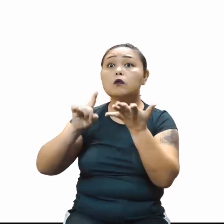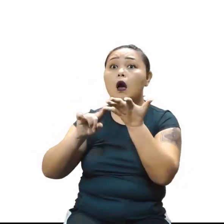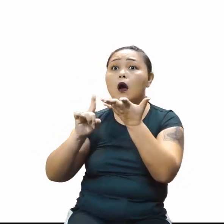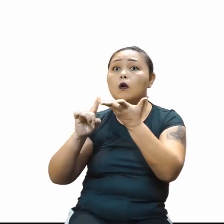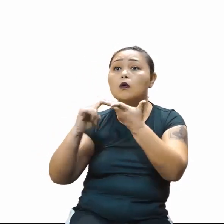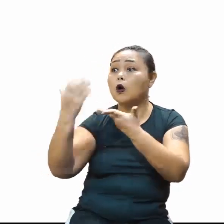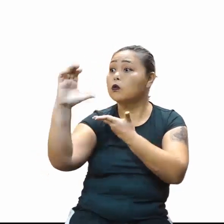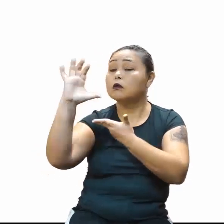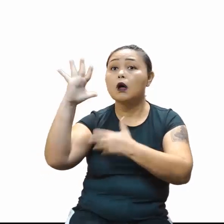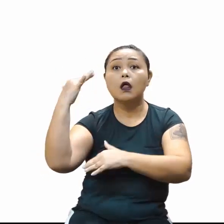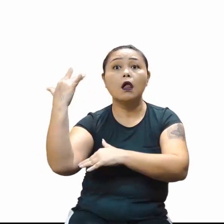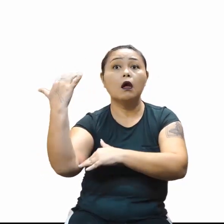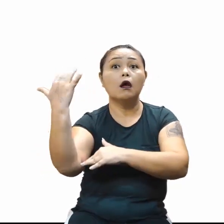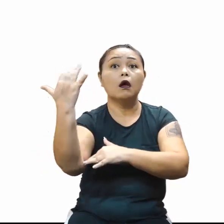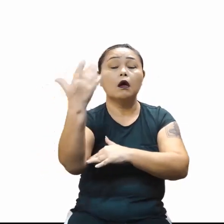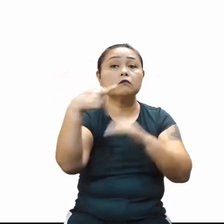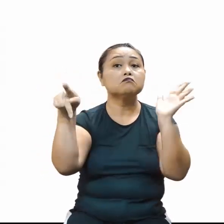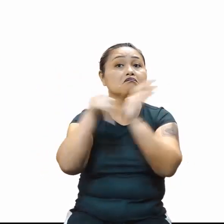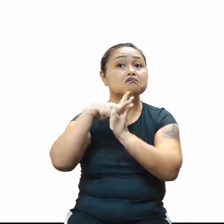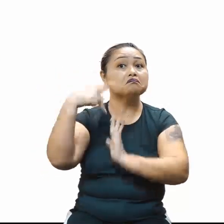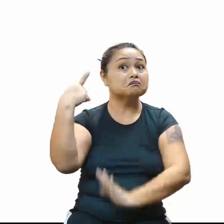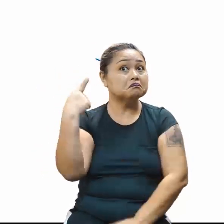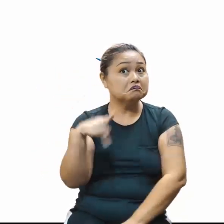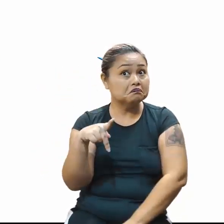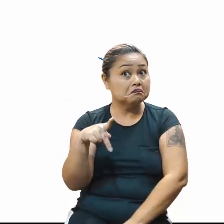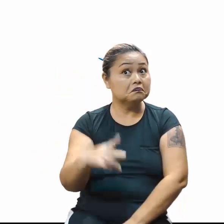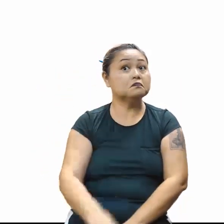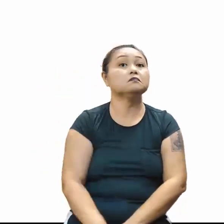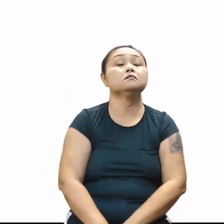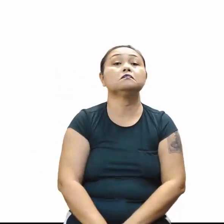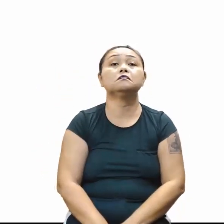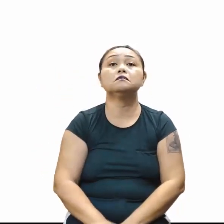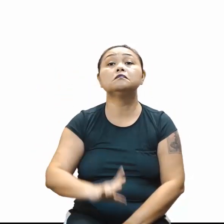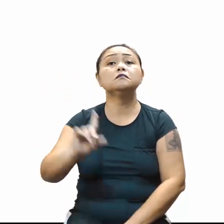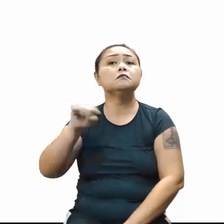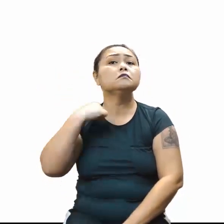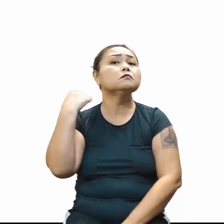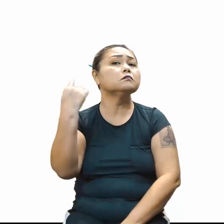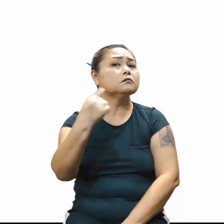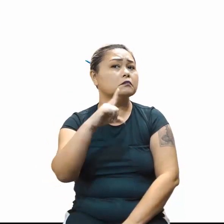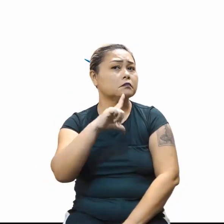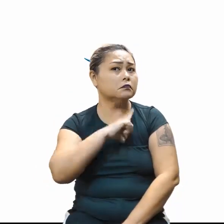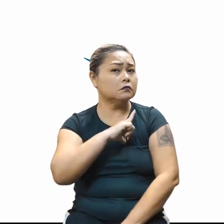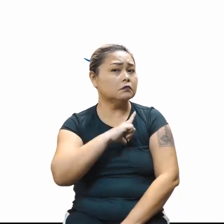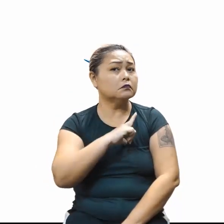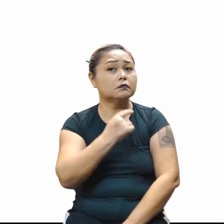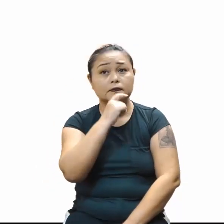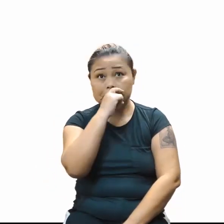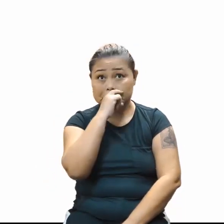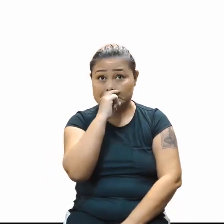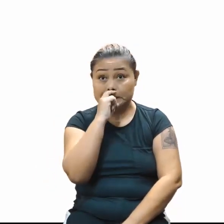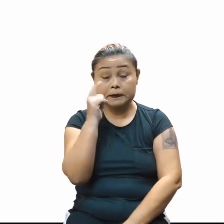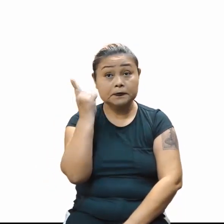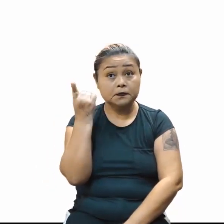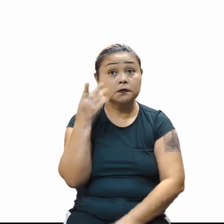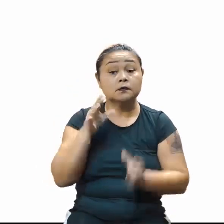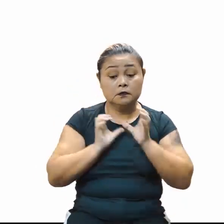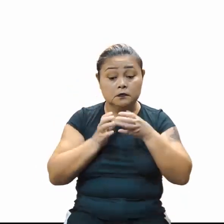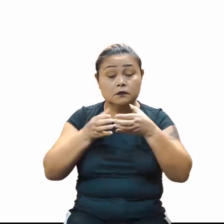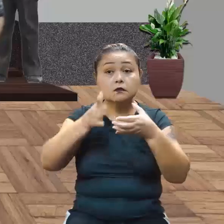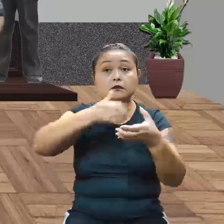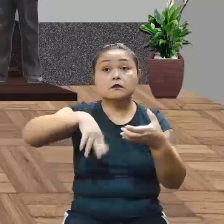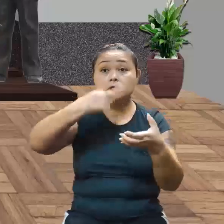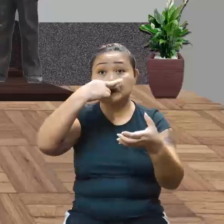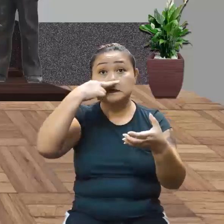tudo sobre ciências naturais. Tá? Então nós temos aí essa expedição de